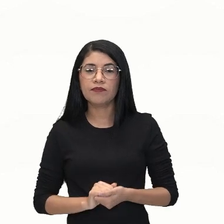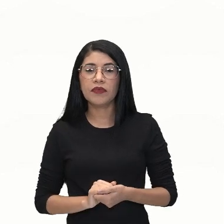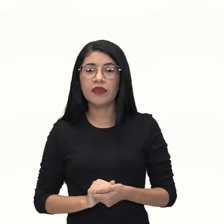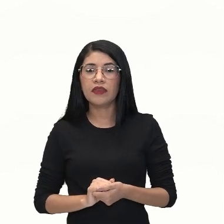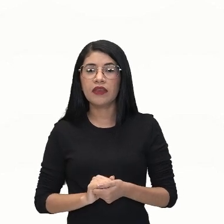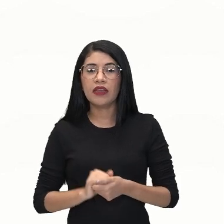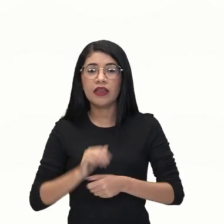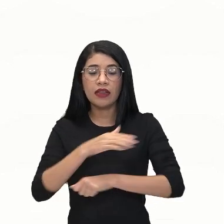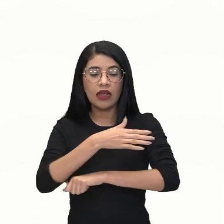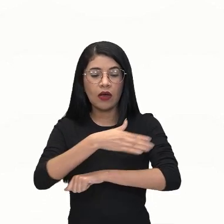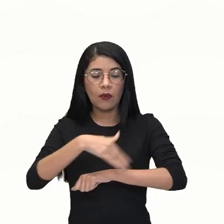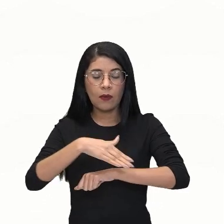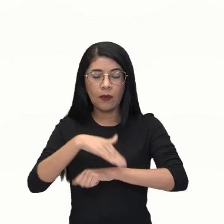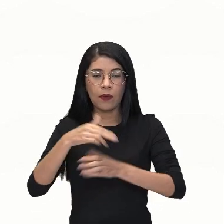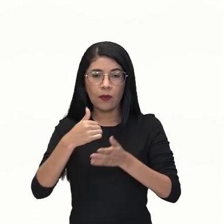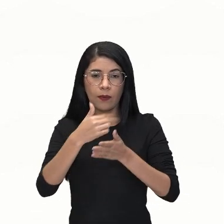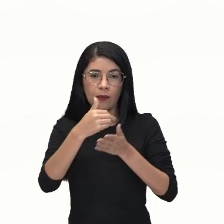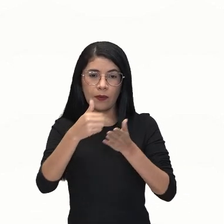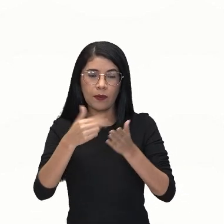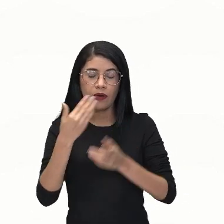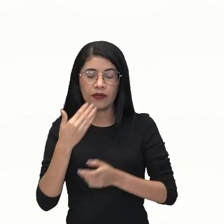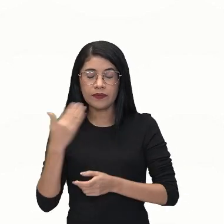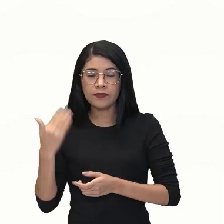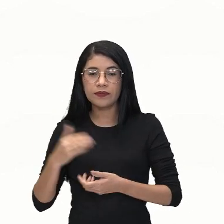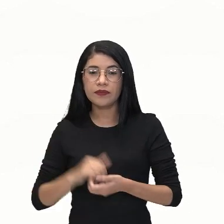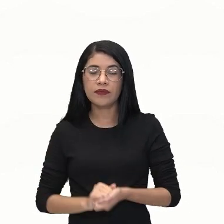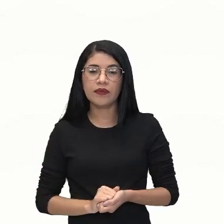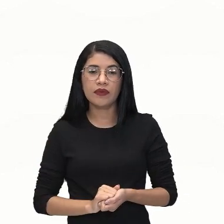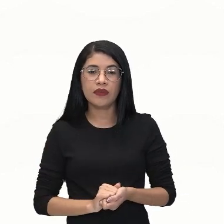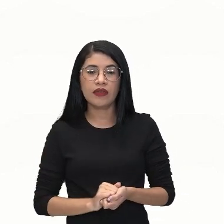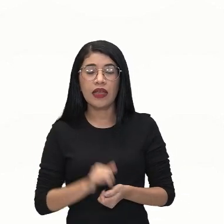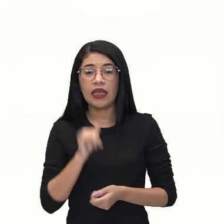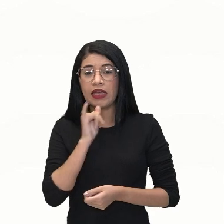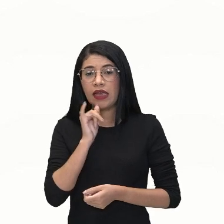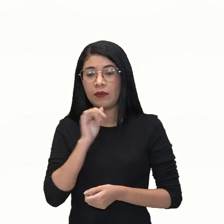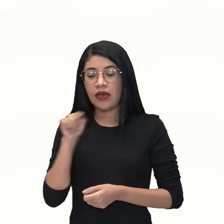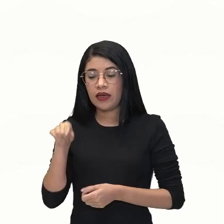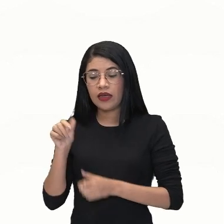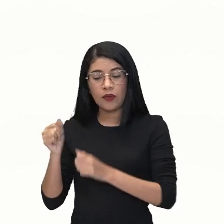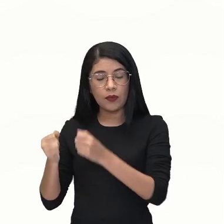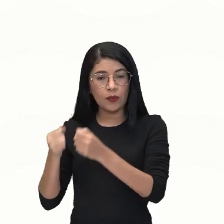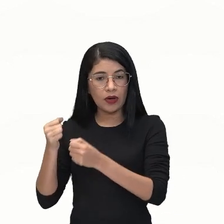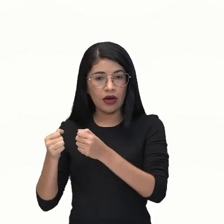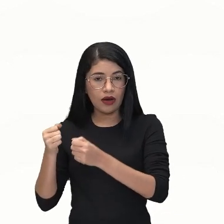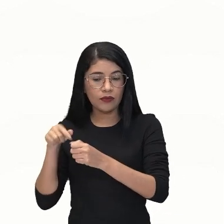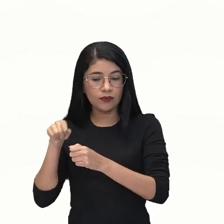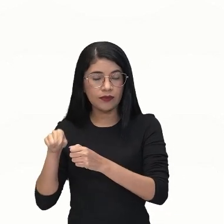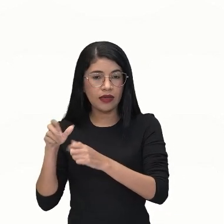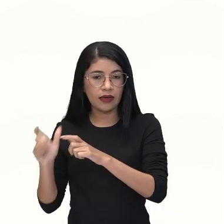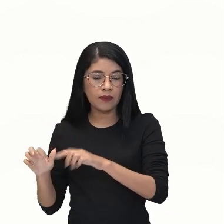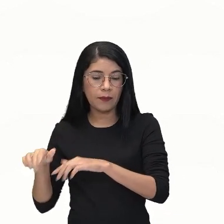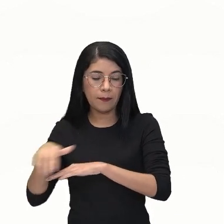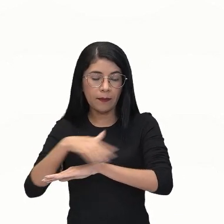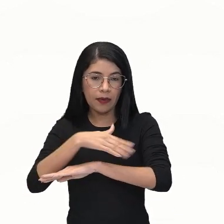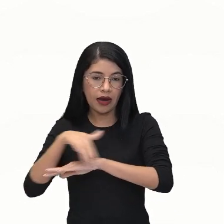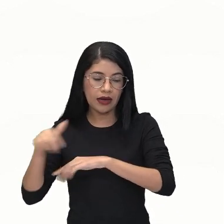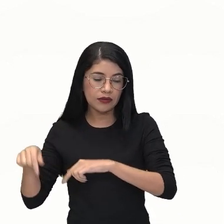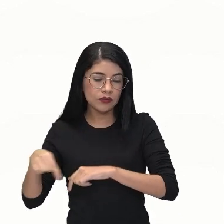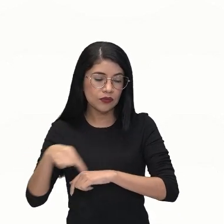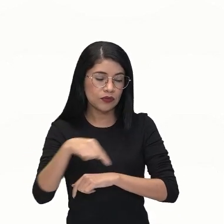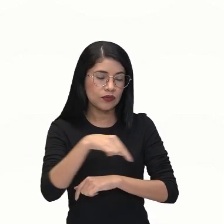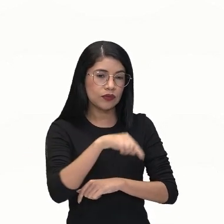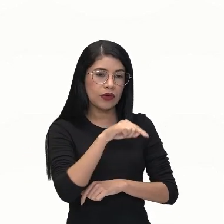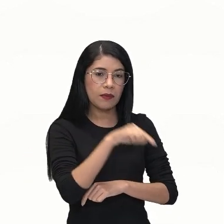e entender. O carro, ele vem daqui. Vamos supor que vem aqui do nosso lado esquerdo, tá? Ele vai